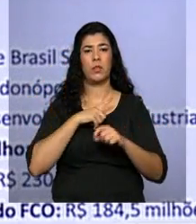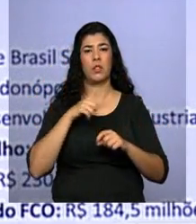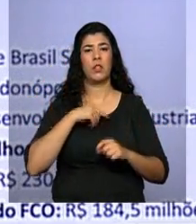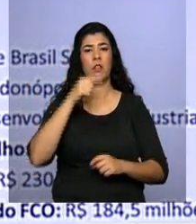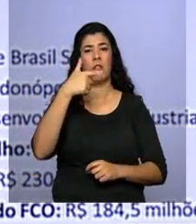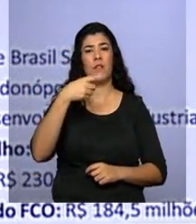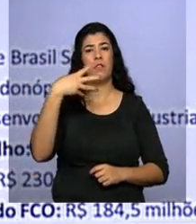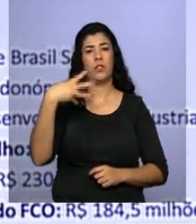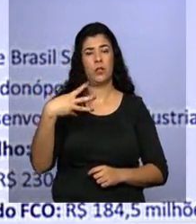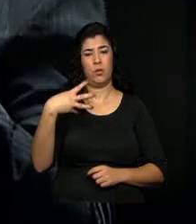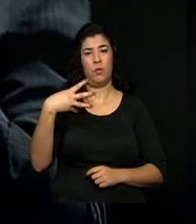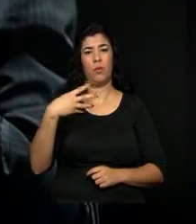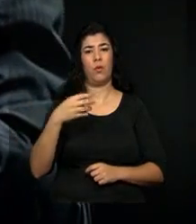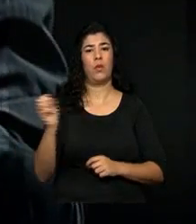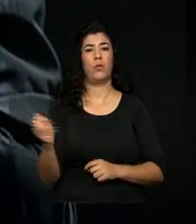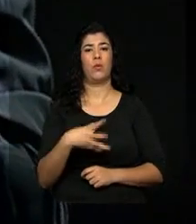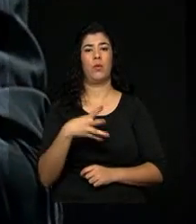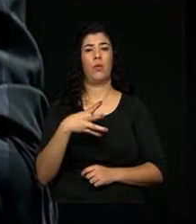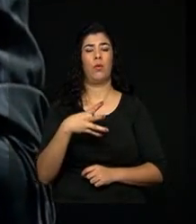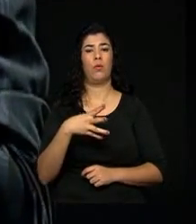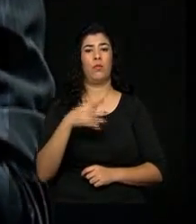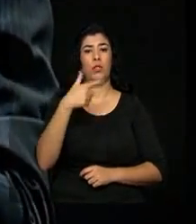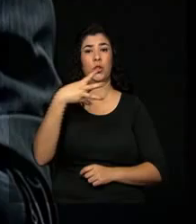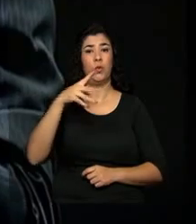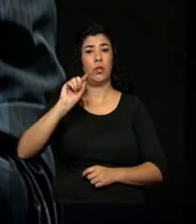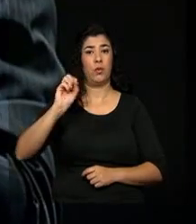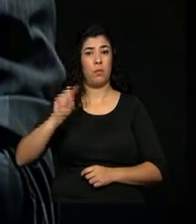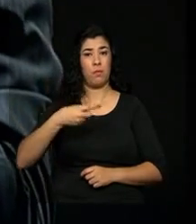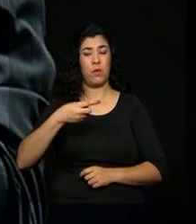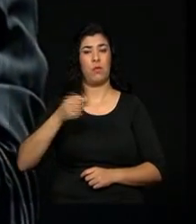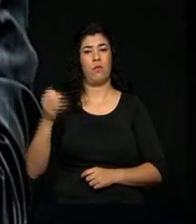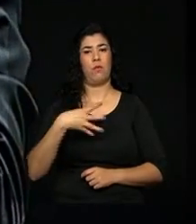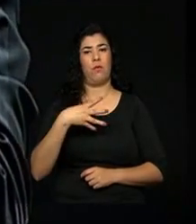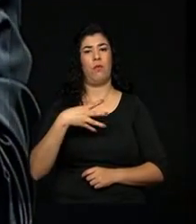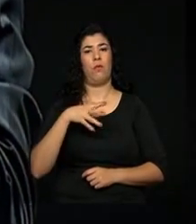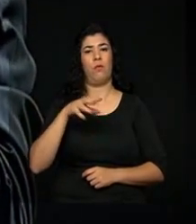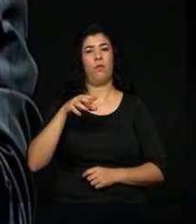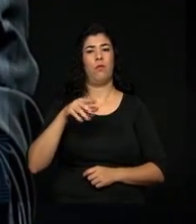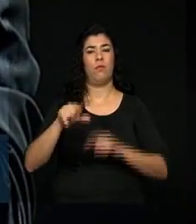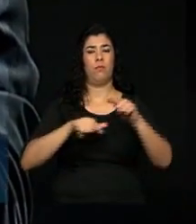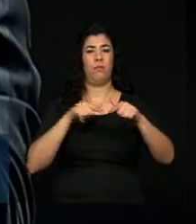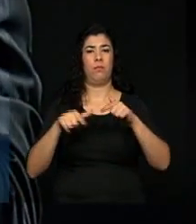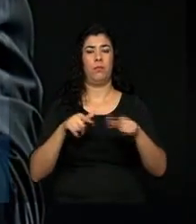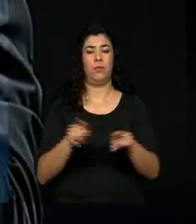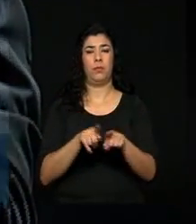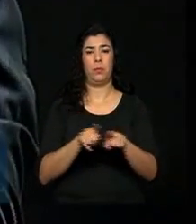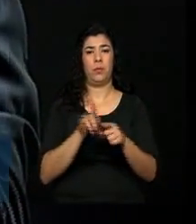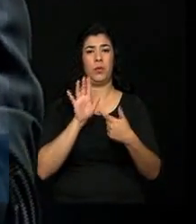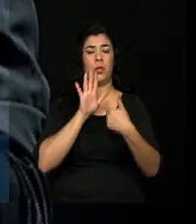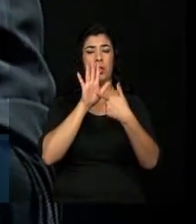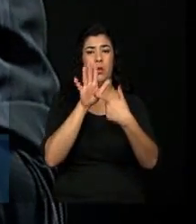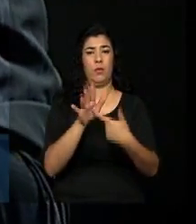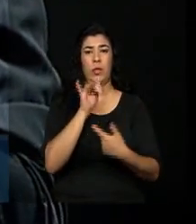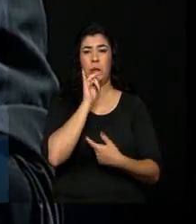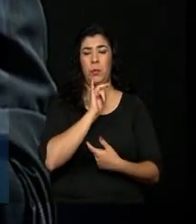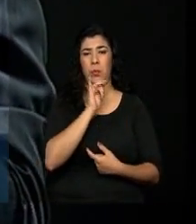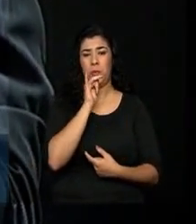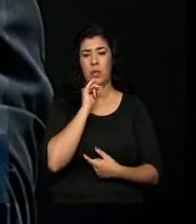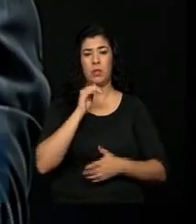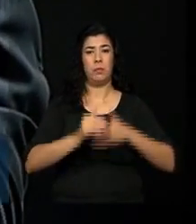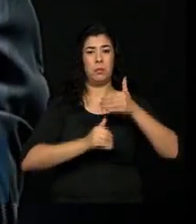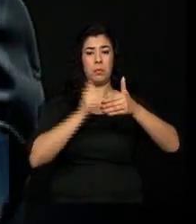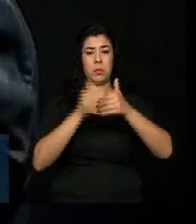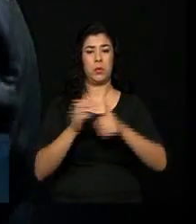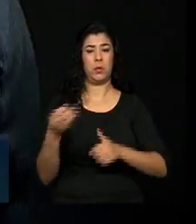24000 postos de trabalho então chamamos atenção assim que na maciça de